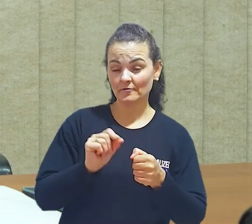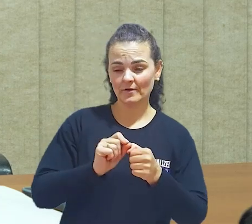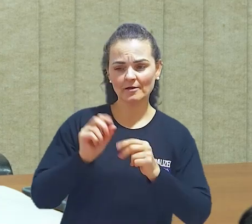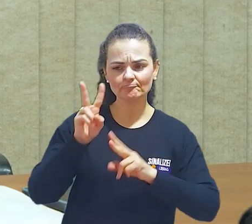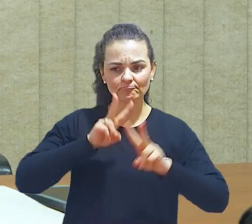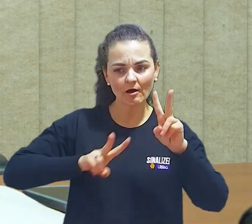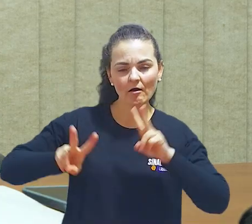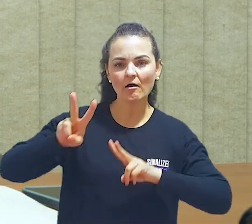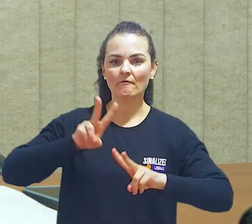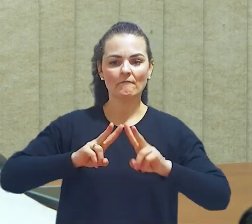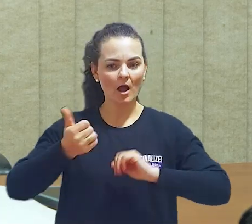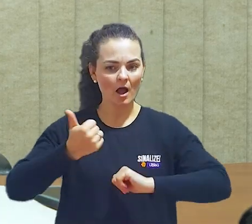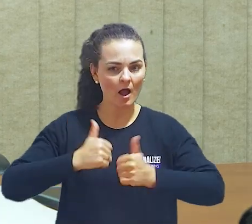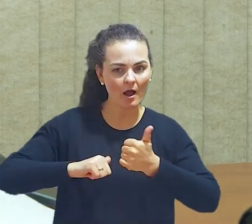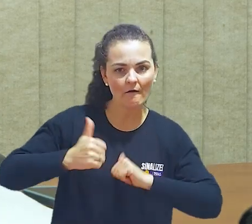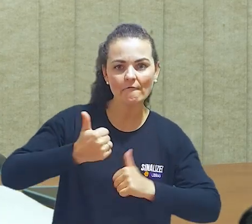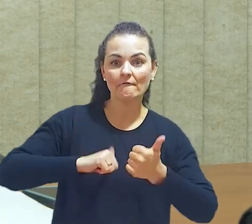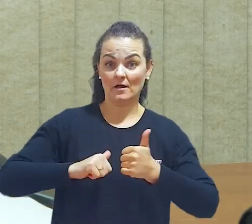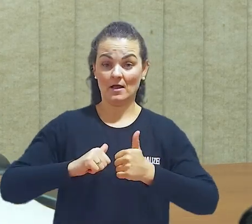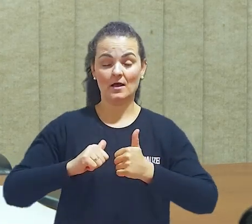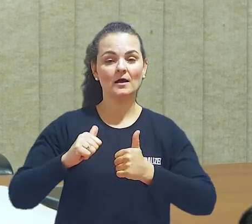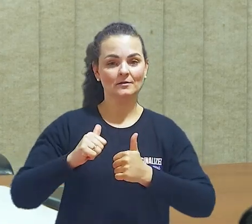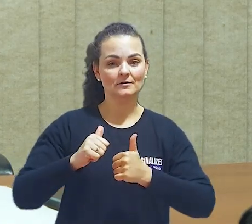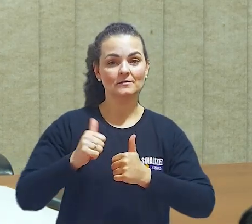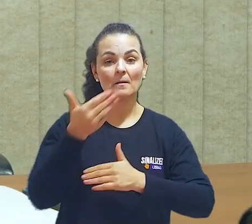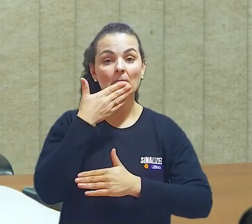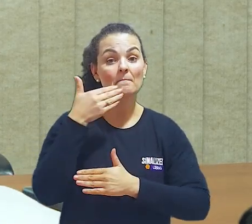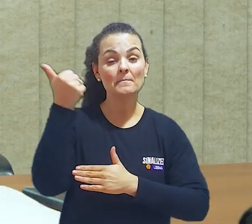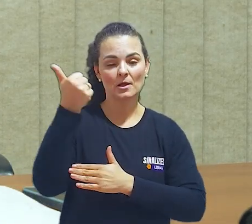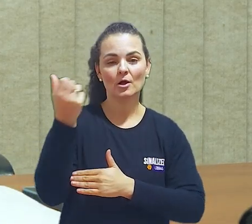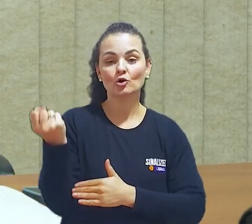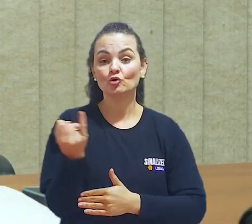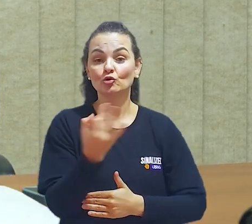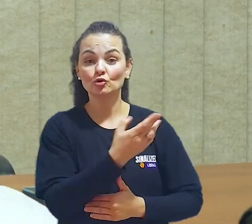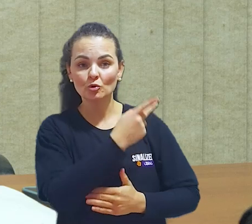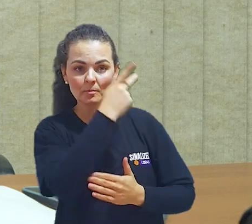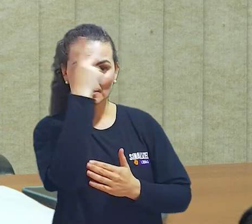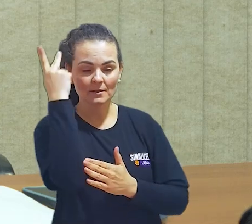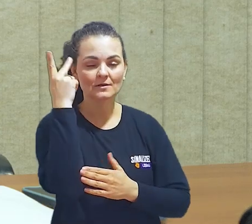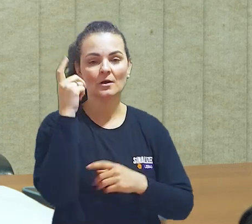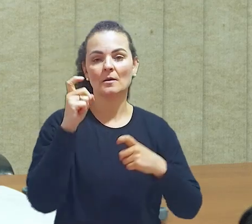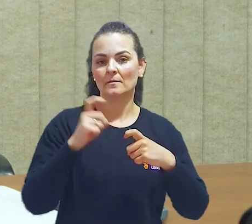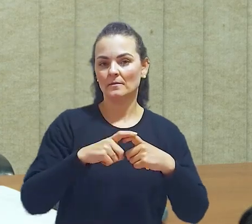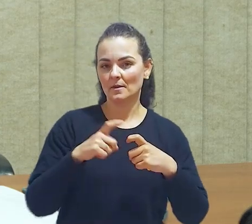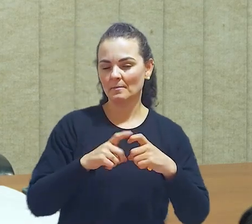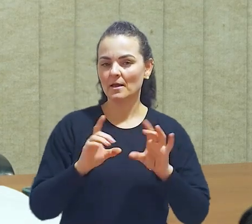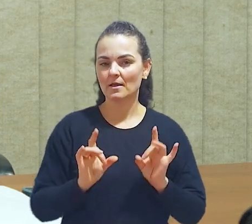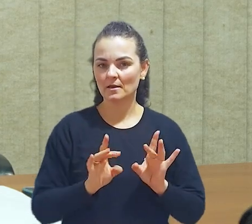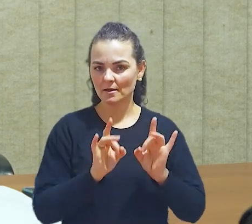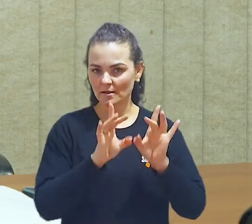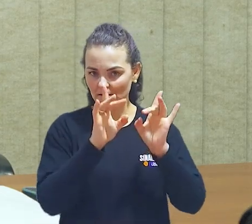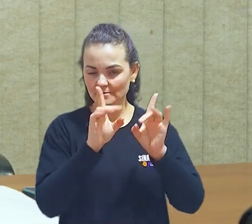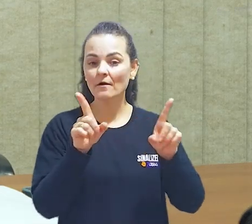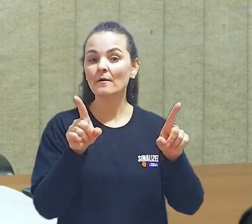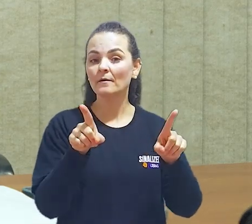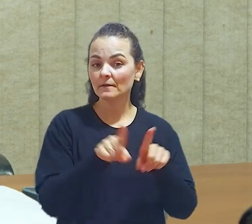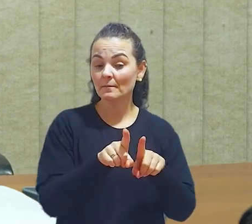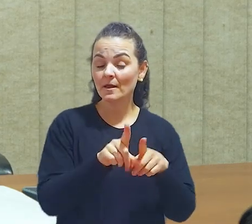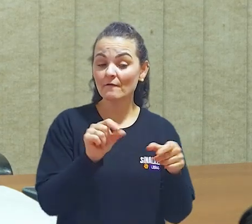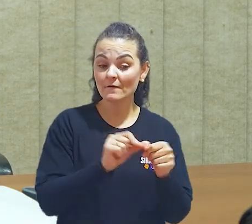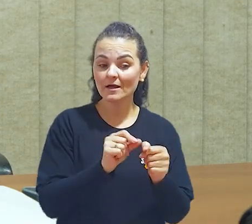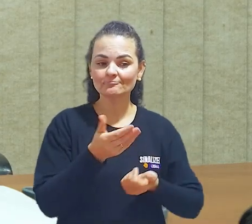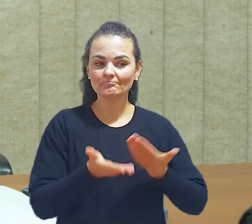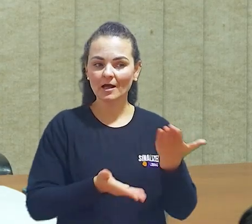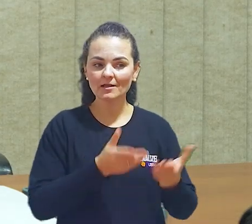analisada, uma ampliação no número de médicos na cidade, médicos especialistas para atender a população que